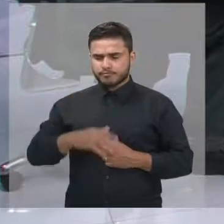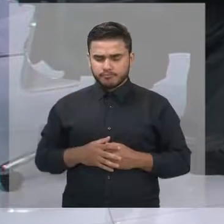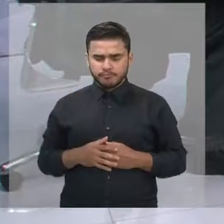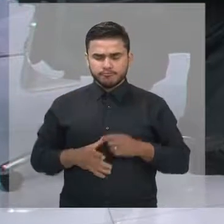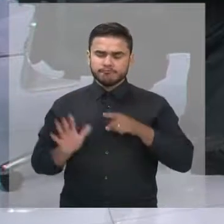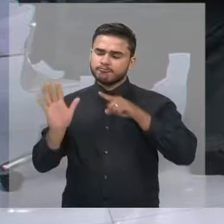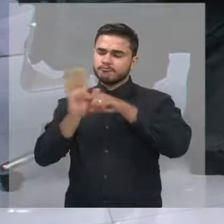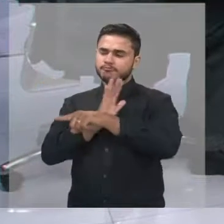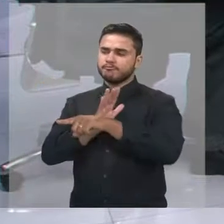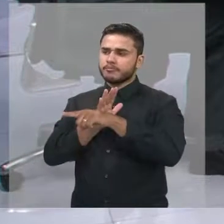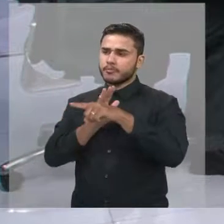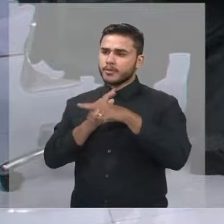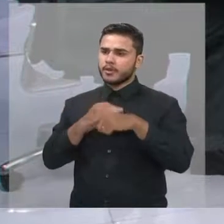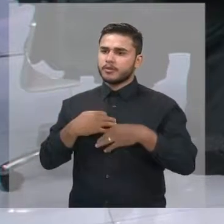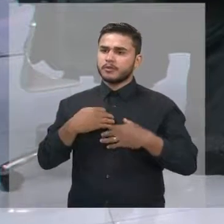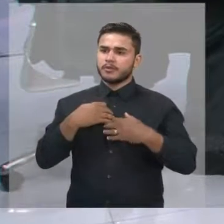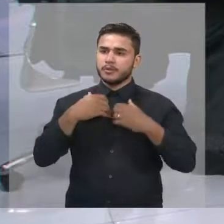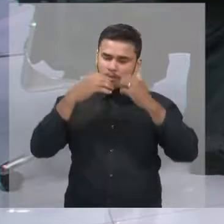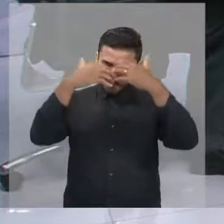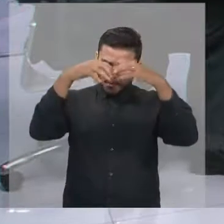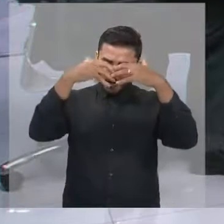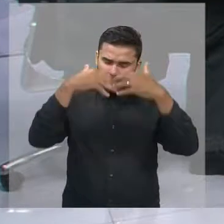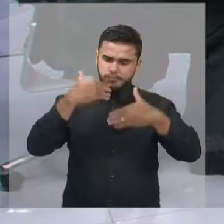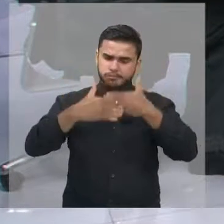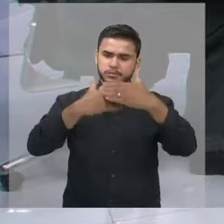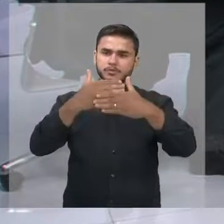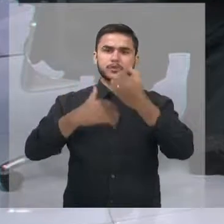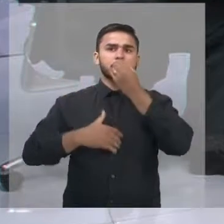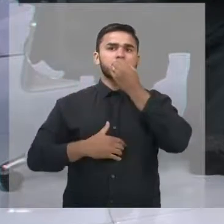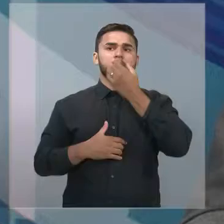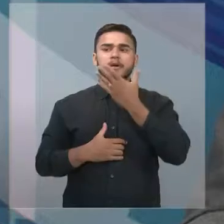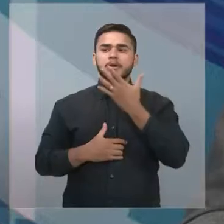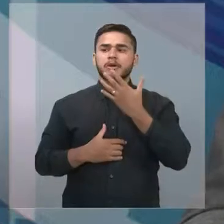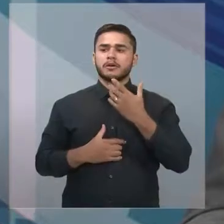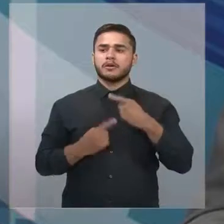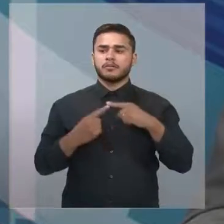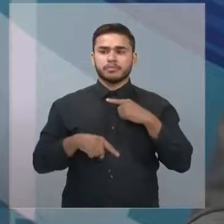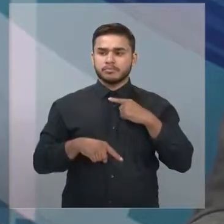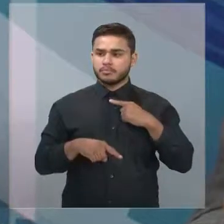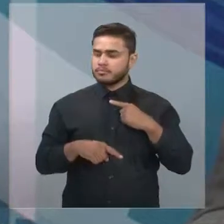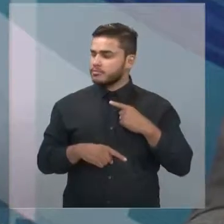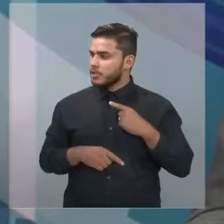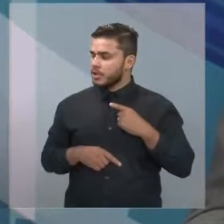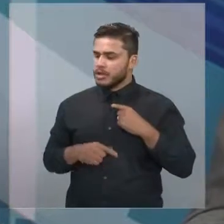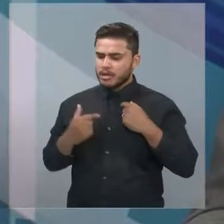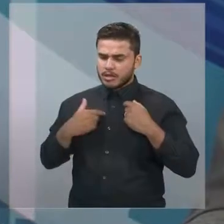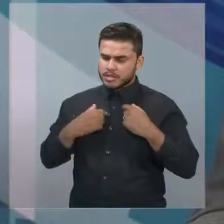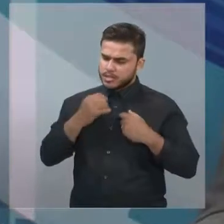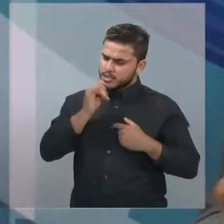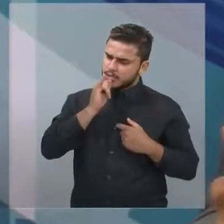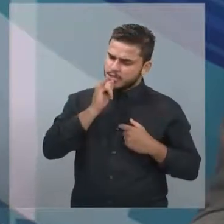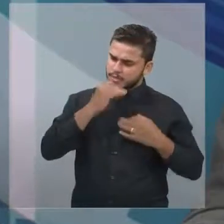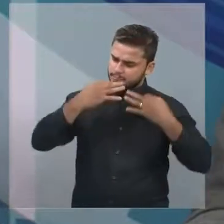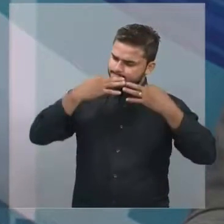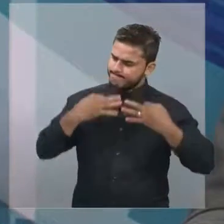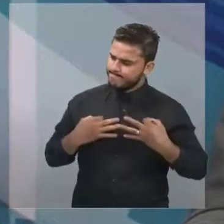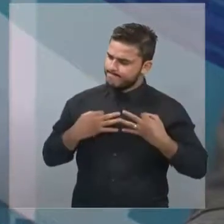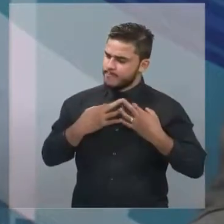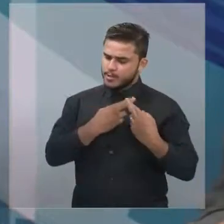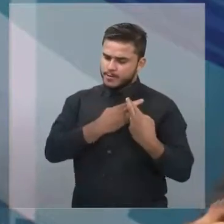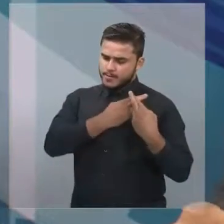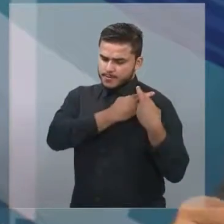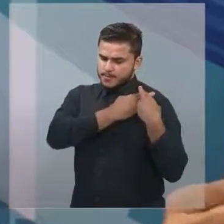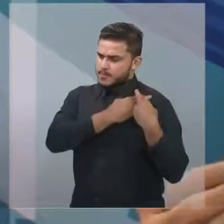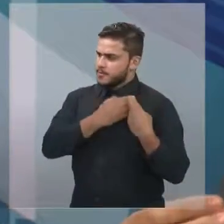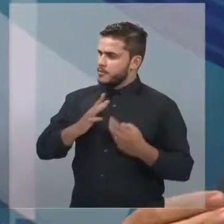boa base moral e de caráter para essas pessoas? Não dá, não tem a menor correlação. Não. Nem emocional.